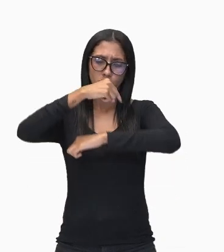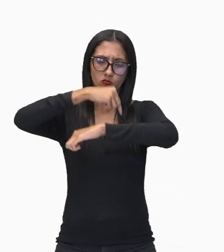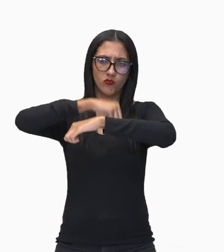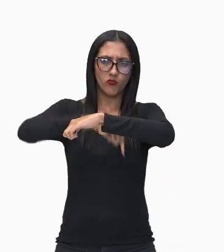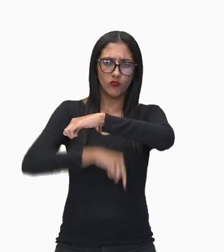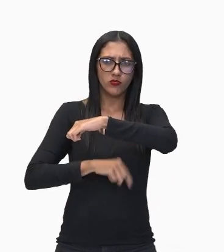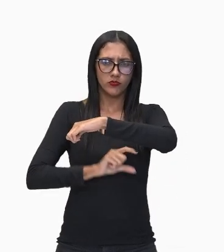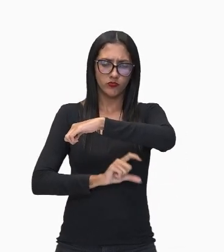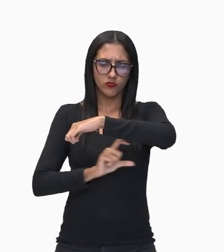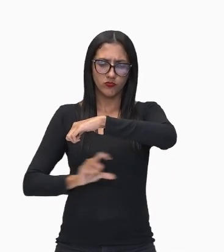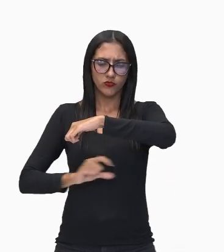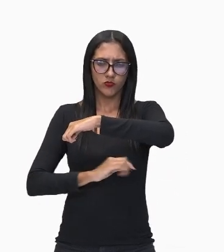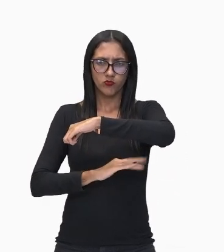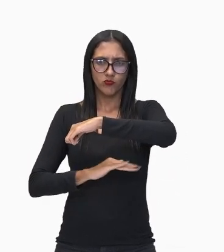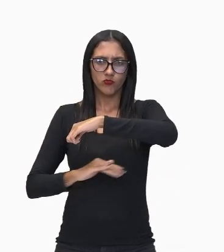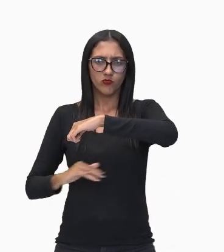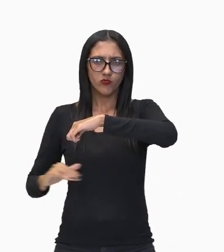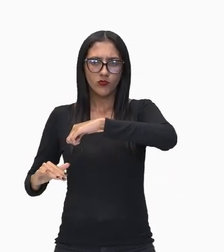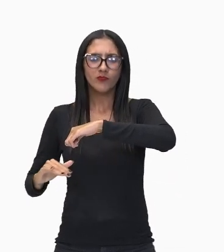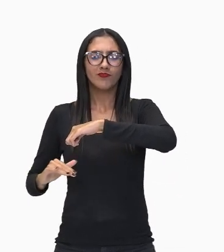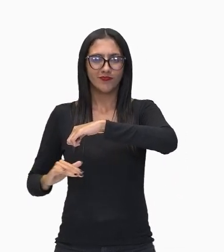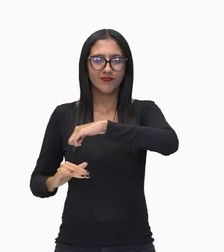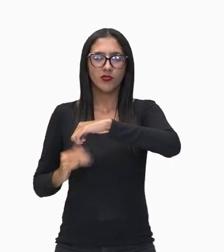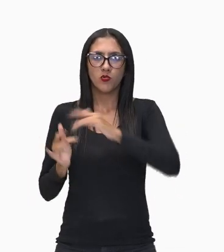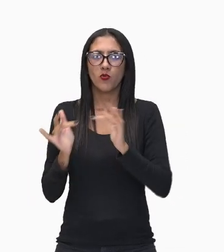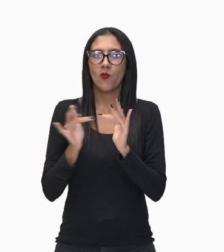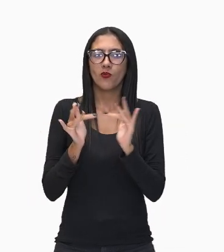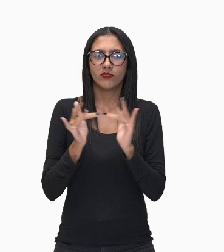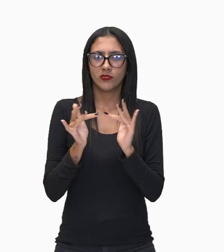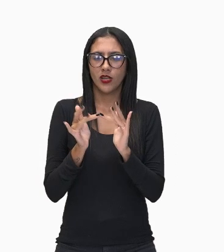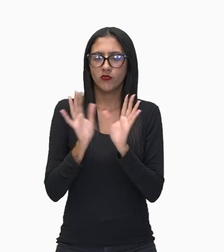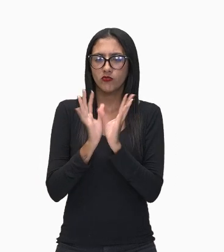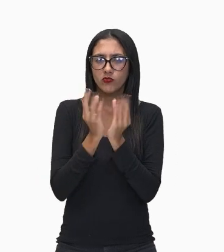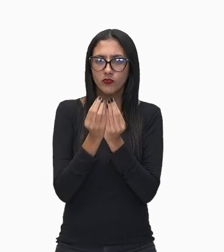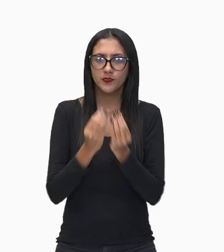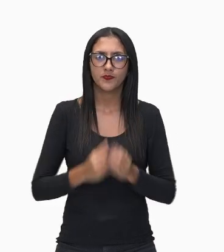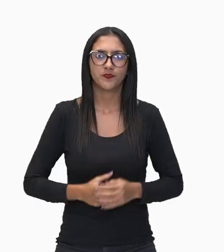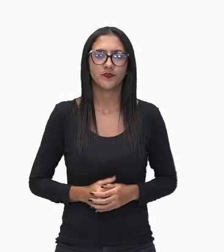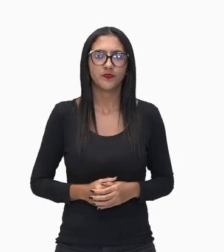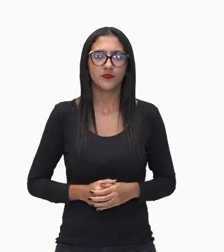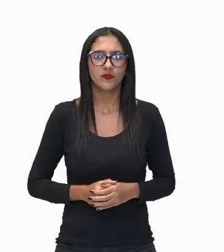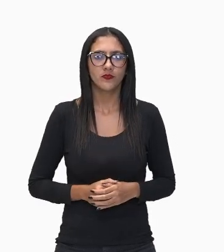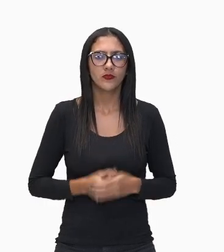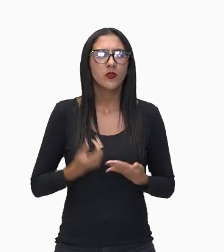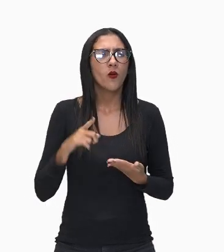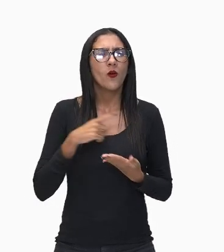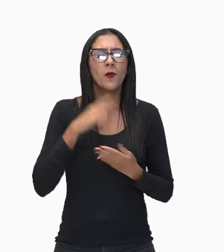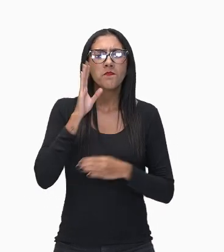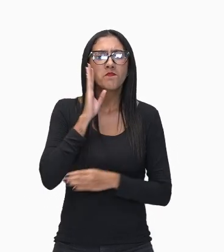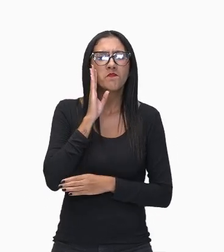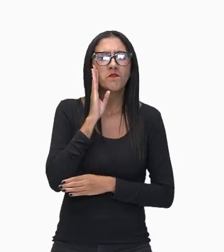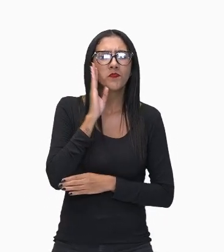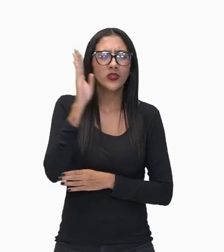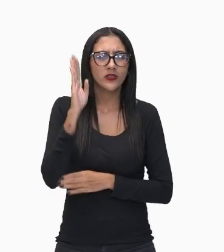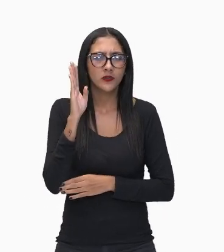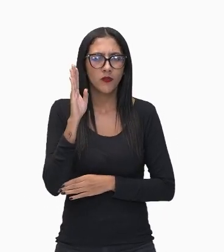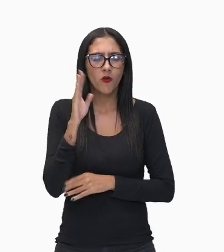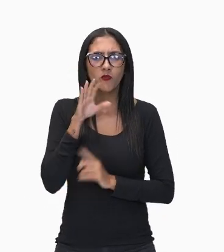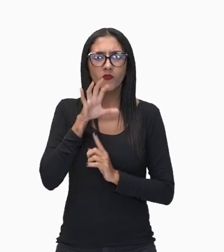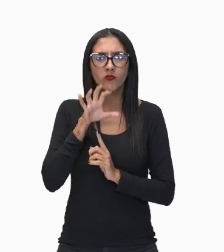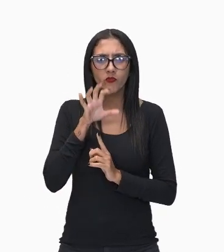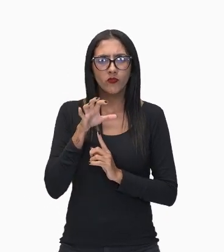materiais eles chegam a atingir esses lençóis freáticos. Então, quais são as principais fontes poluidoras das